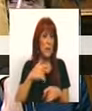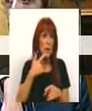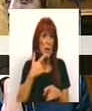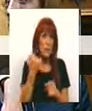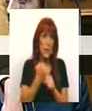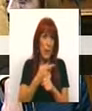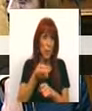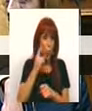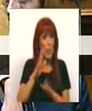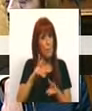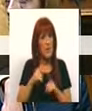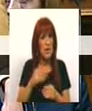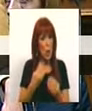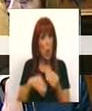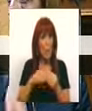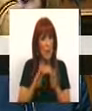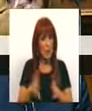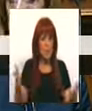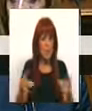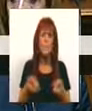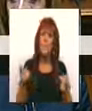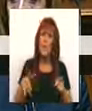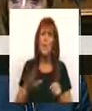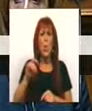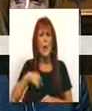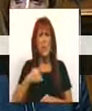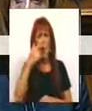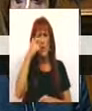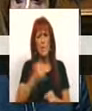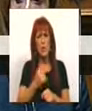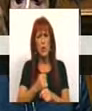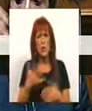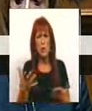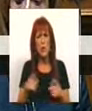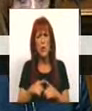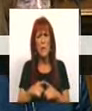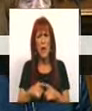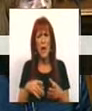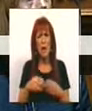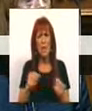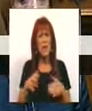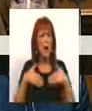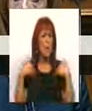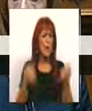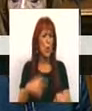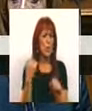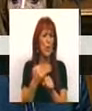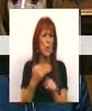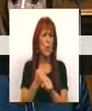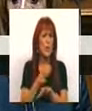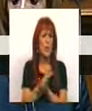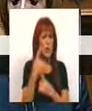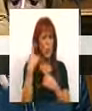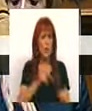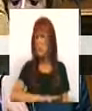por isso também tem que ser compensado aliás quando o próprio trabalho trabalhador resolva abandonar o trabalho no setor público